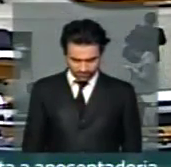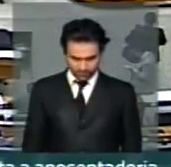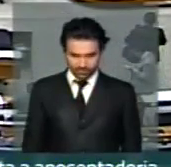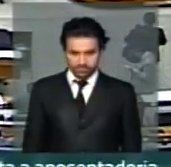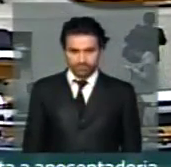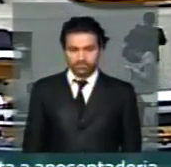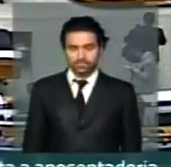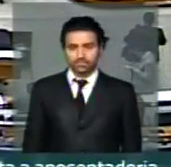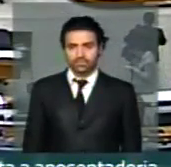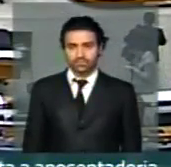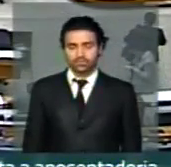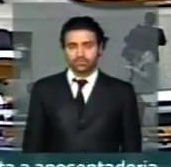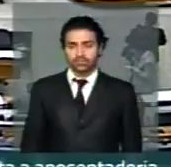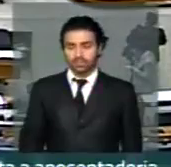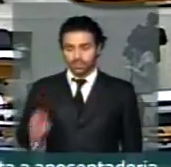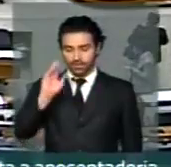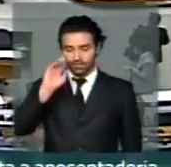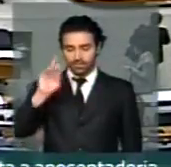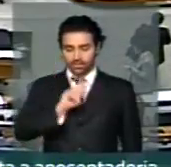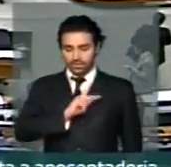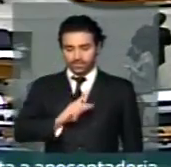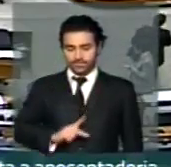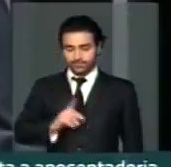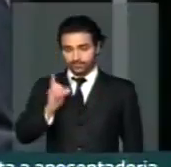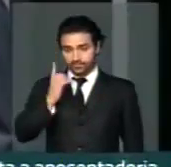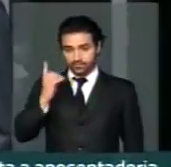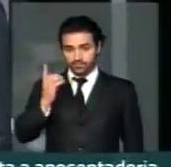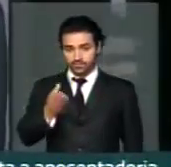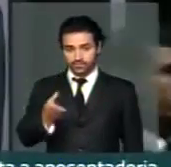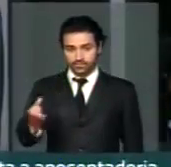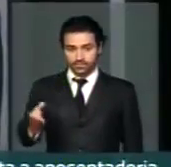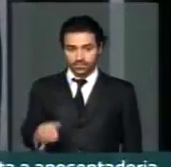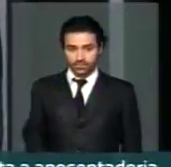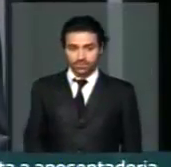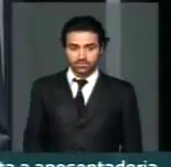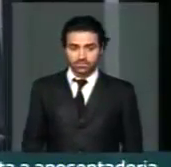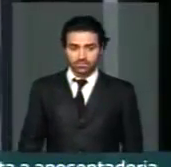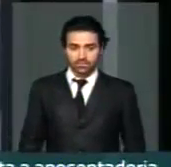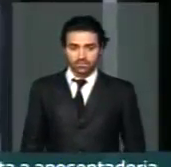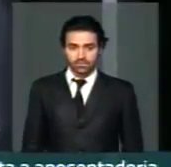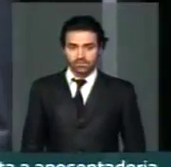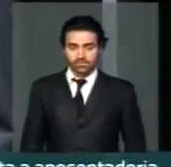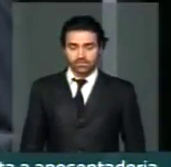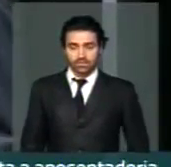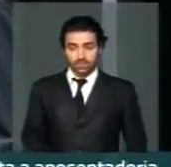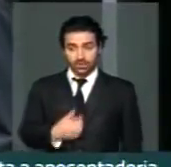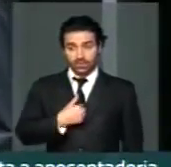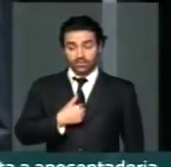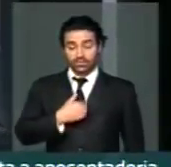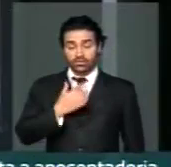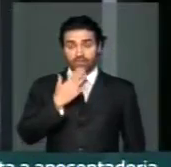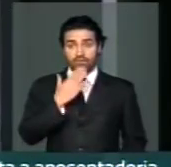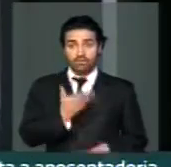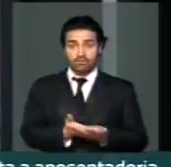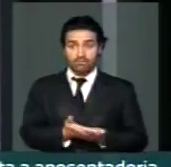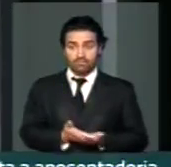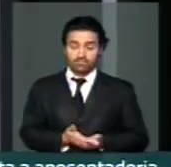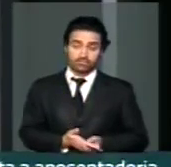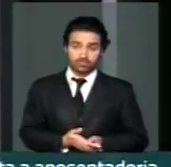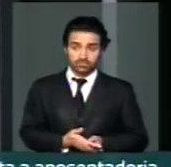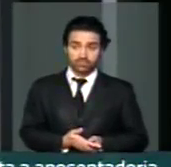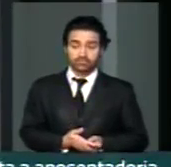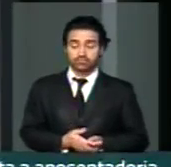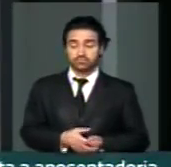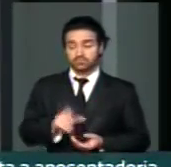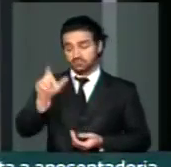Senhor presidente, senhores deputados, eu fiquei um pouco impressionado com a fala de